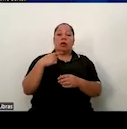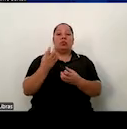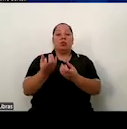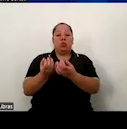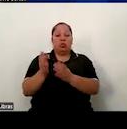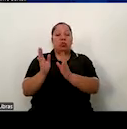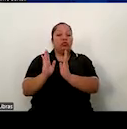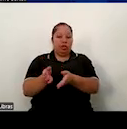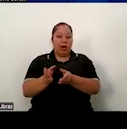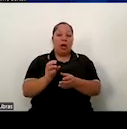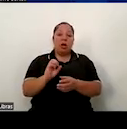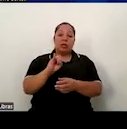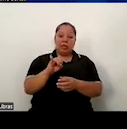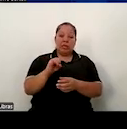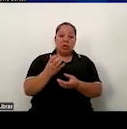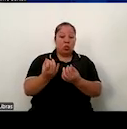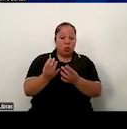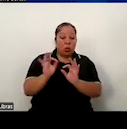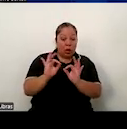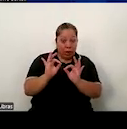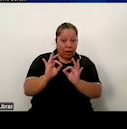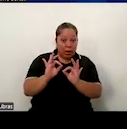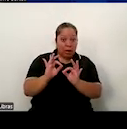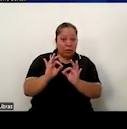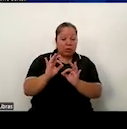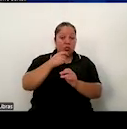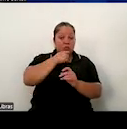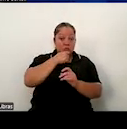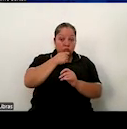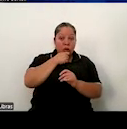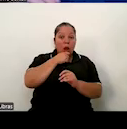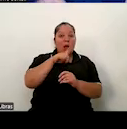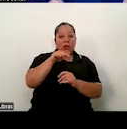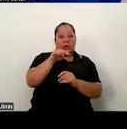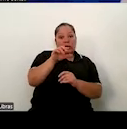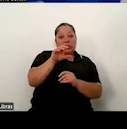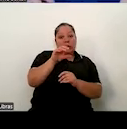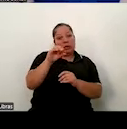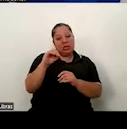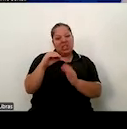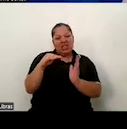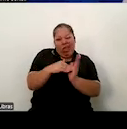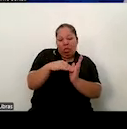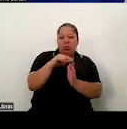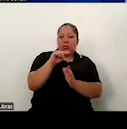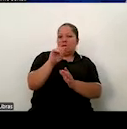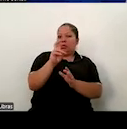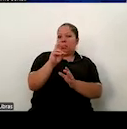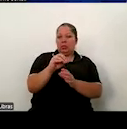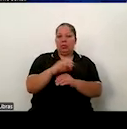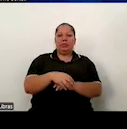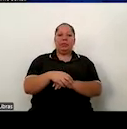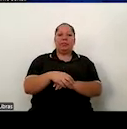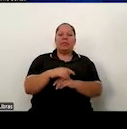lembrar que o termo carne vermelha significa todo tipo de carne muscular de mamífero. Aí inclui carne